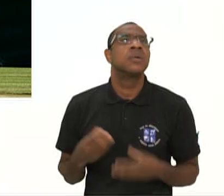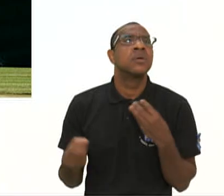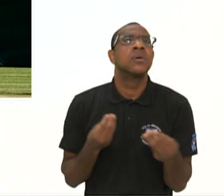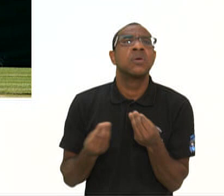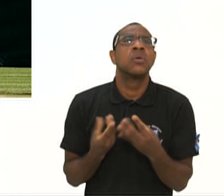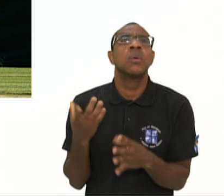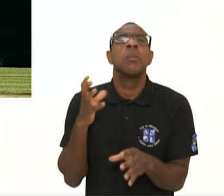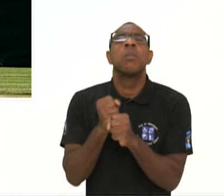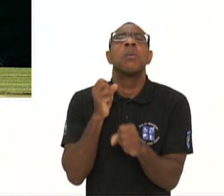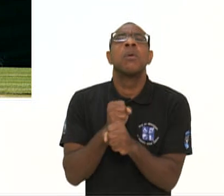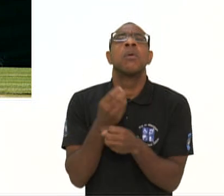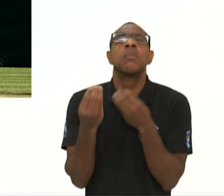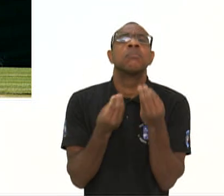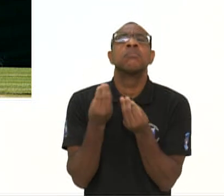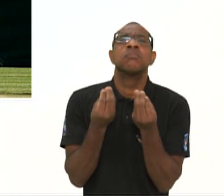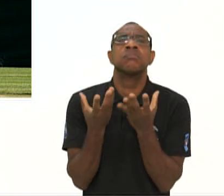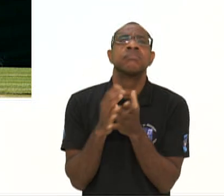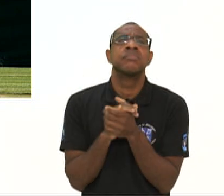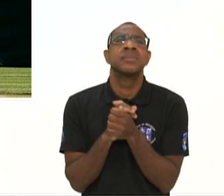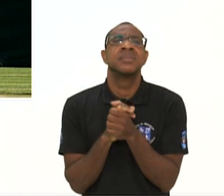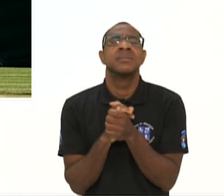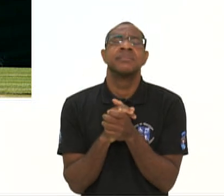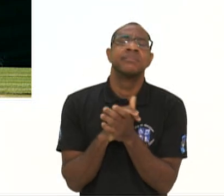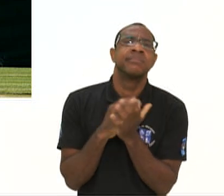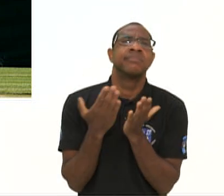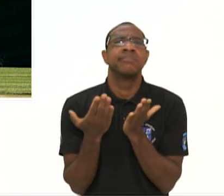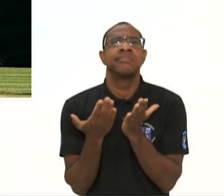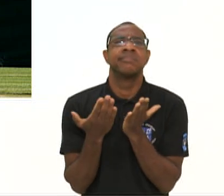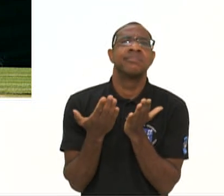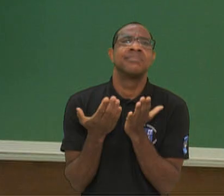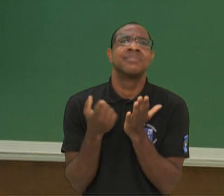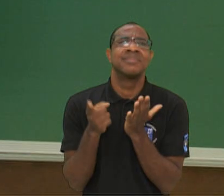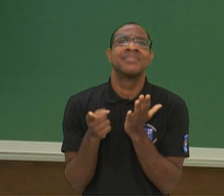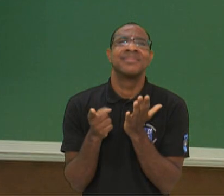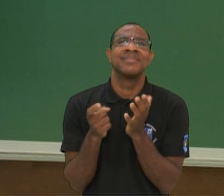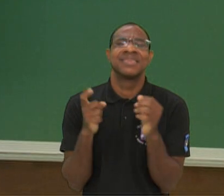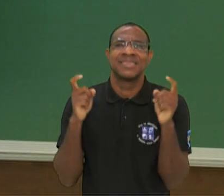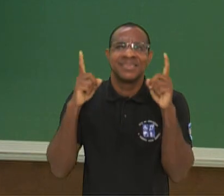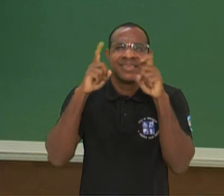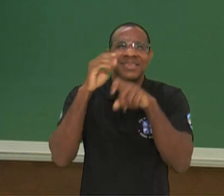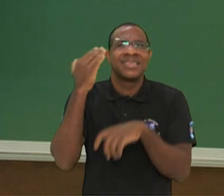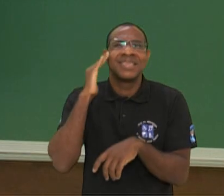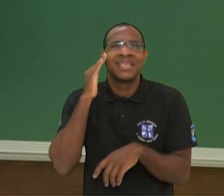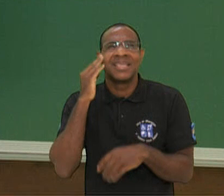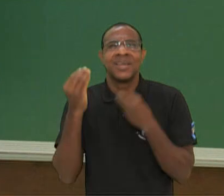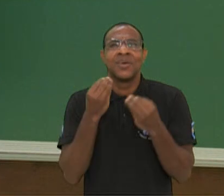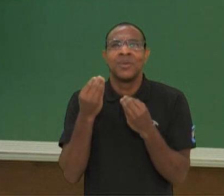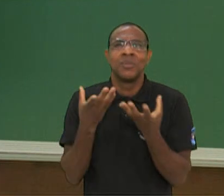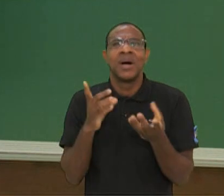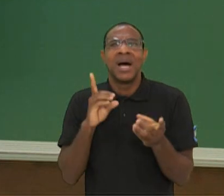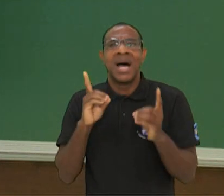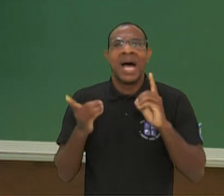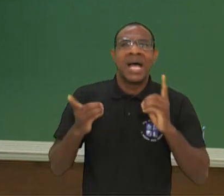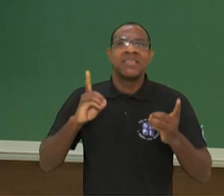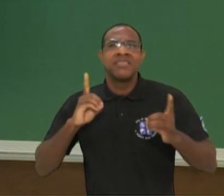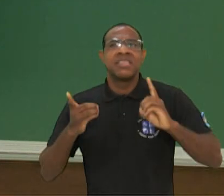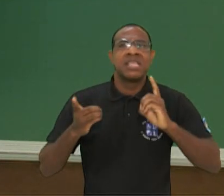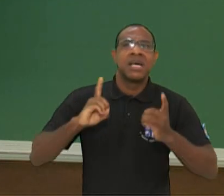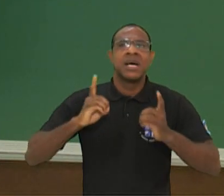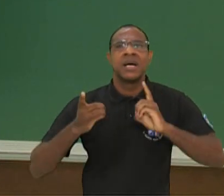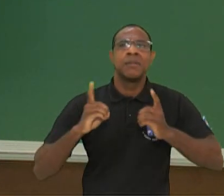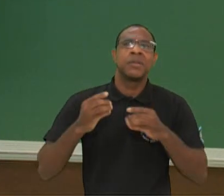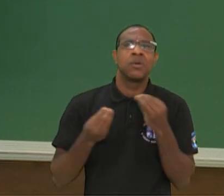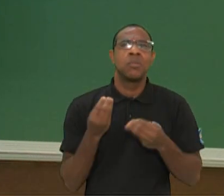de pontuação, que talvez aí seja um dos elementos mais difíceis de entender a dinâmica do jogo. Então, como que é a